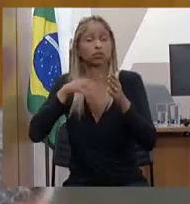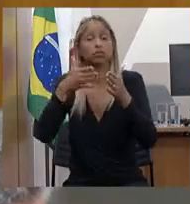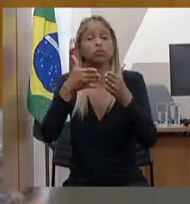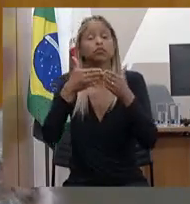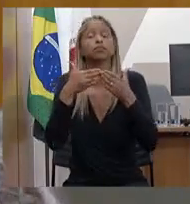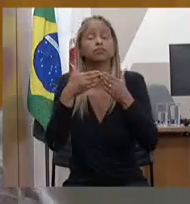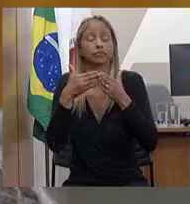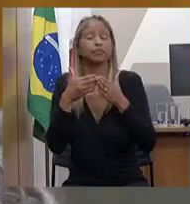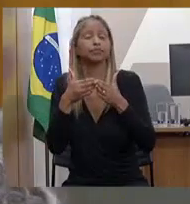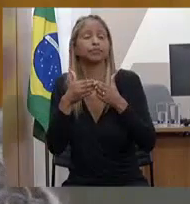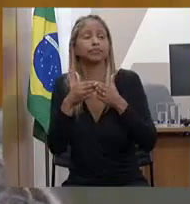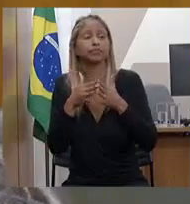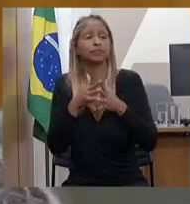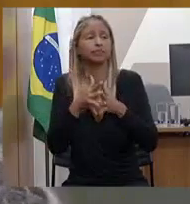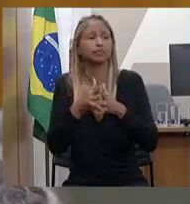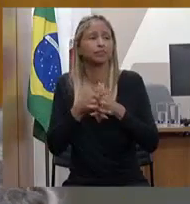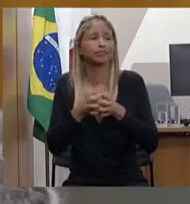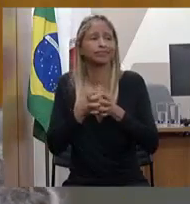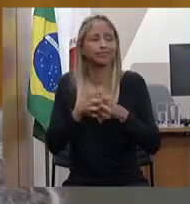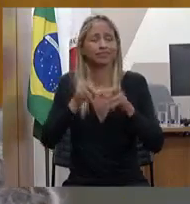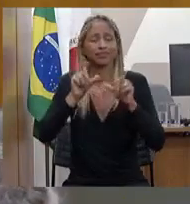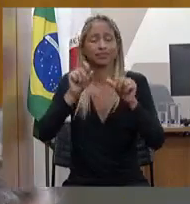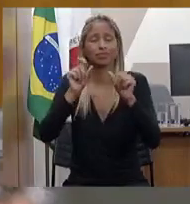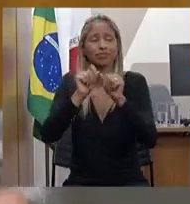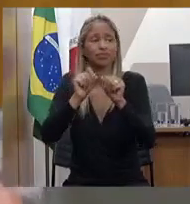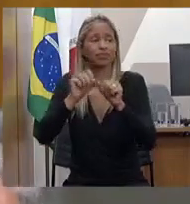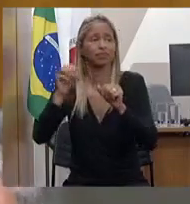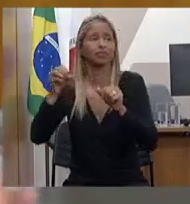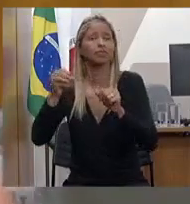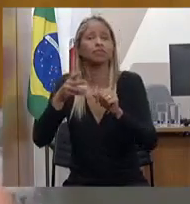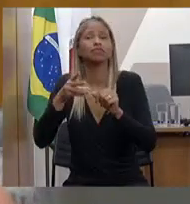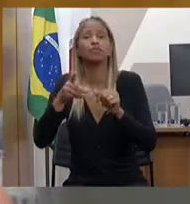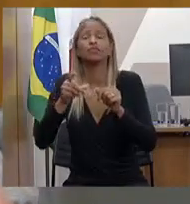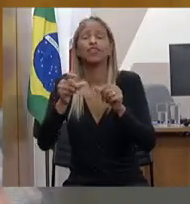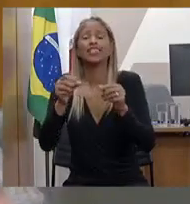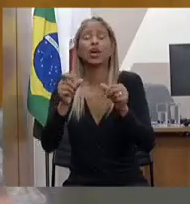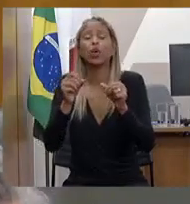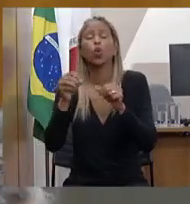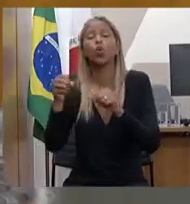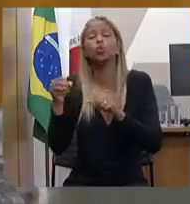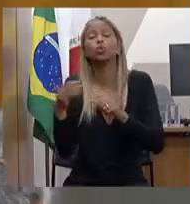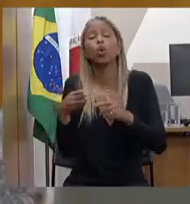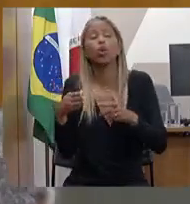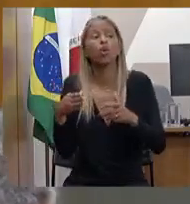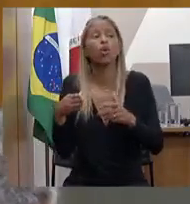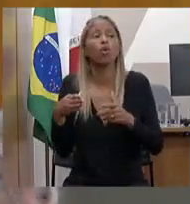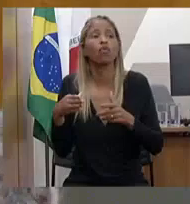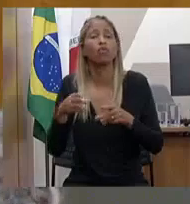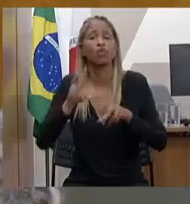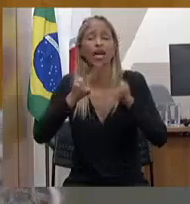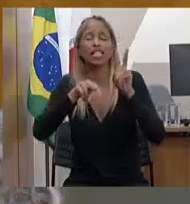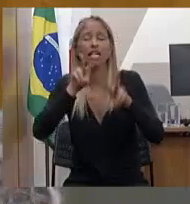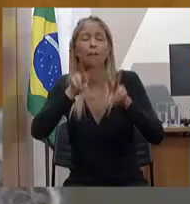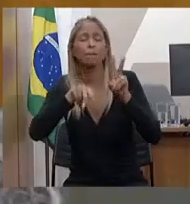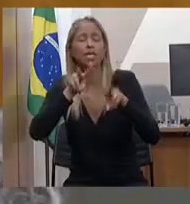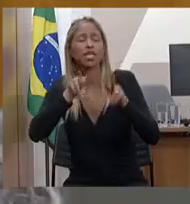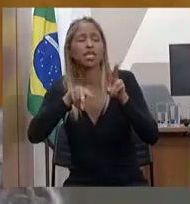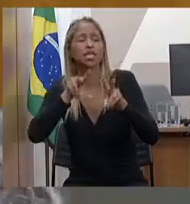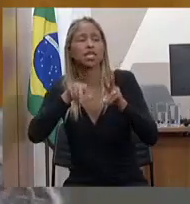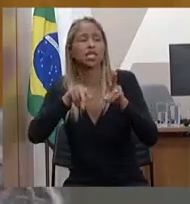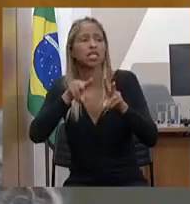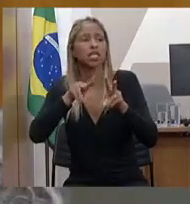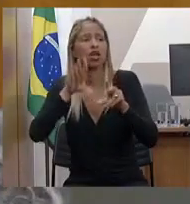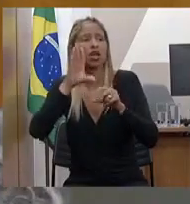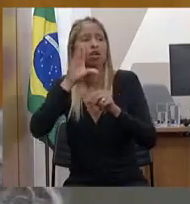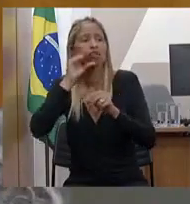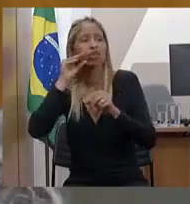na verdade também é o que seja feito uma nova formatação daquele exame periódico o